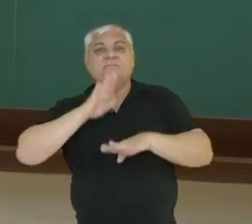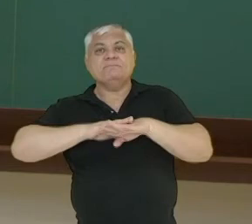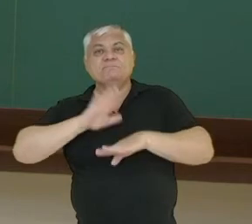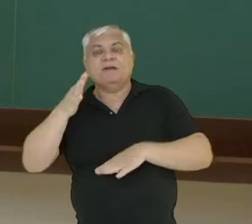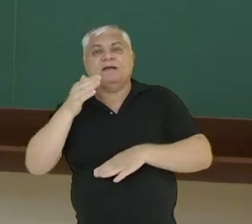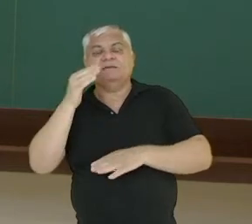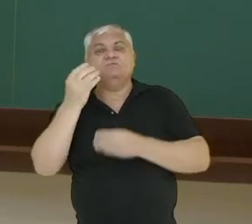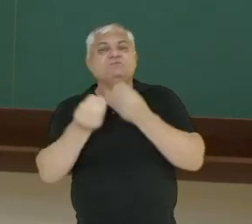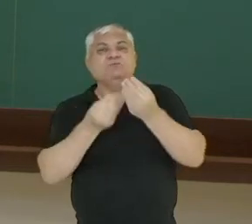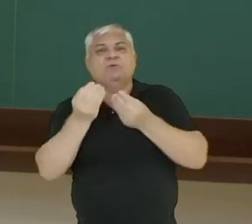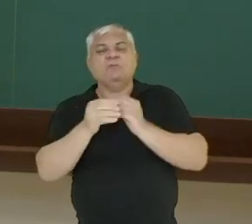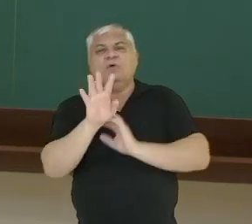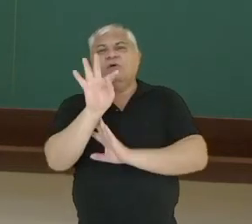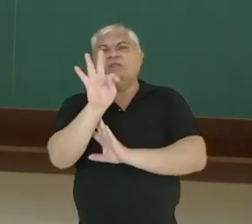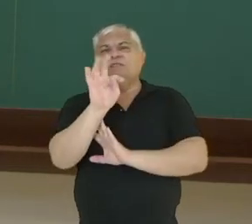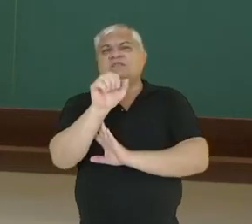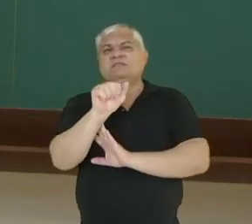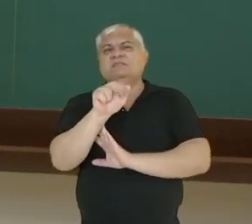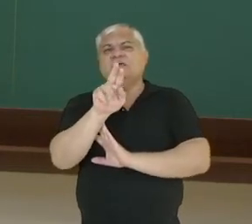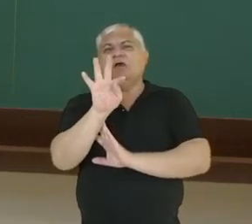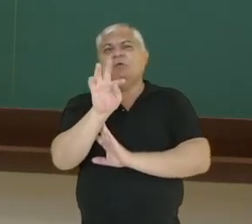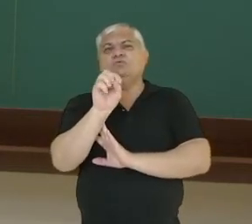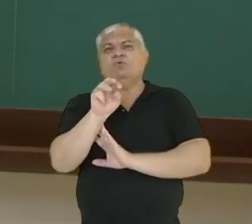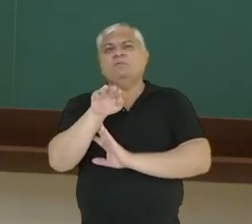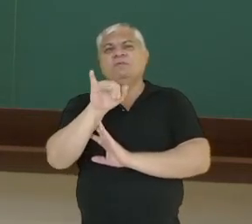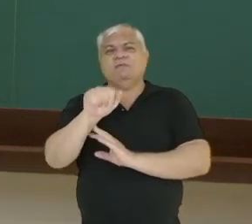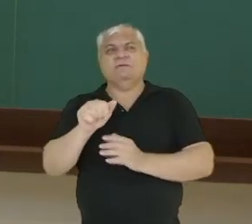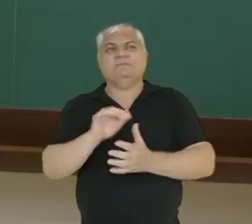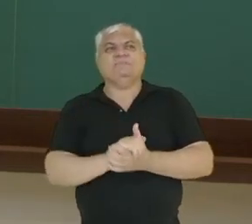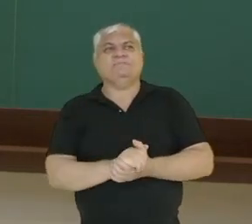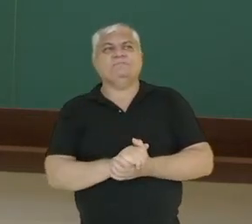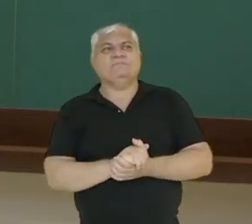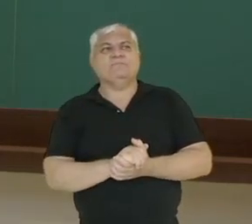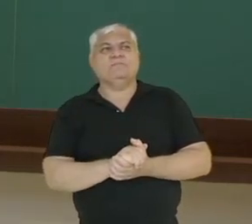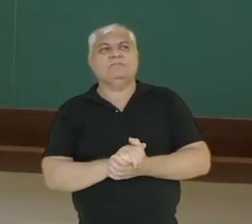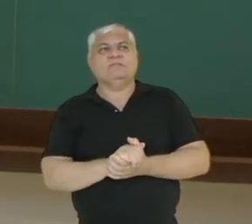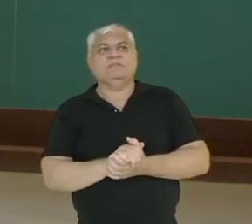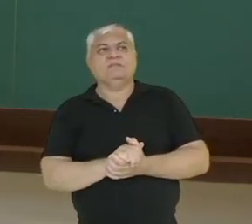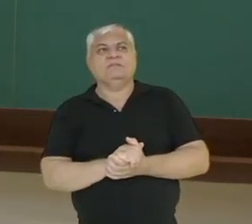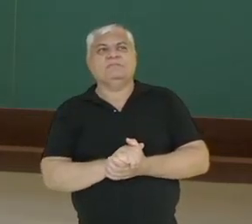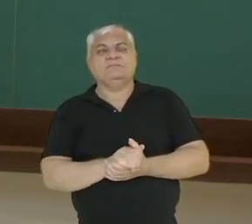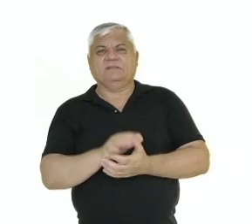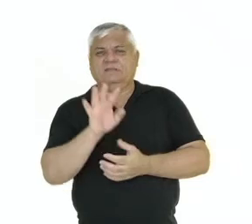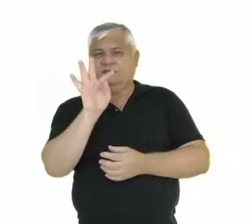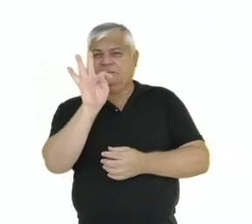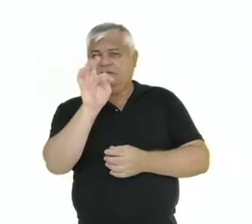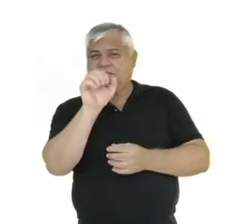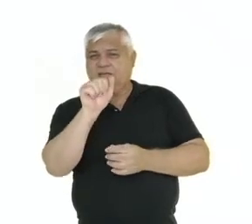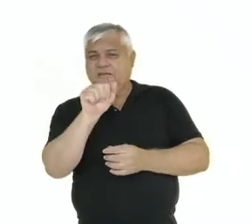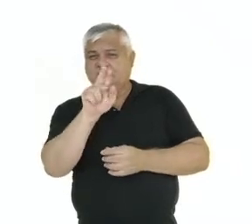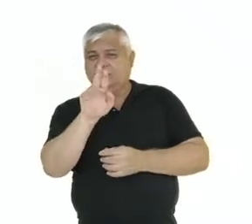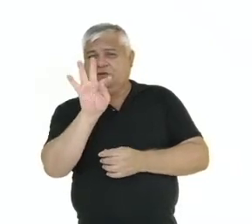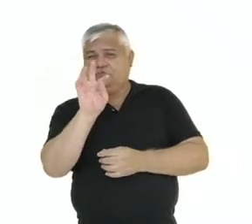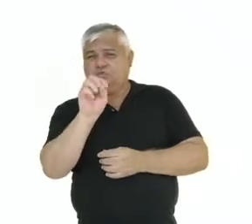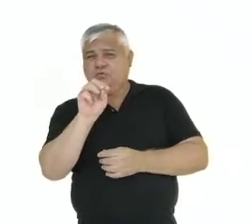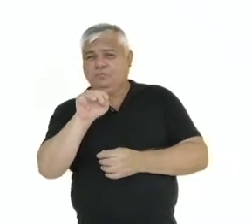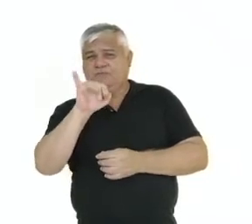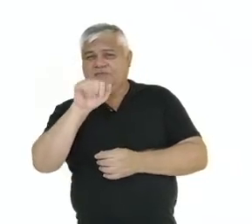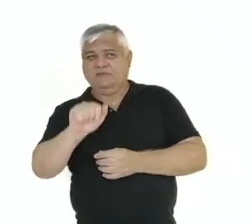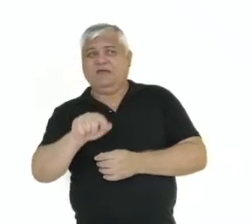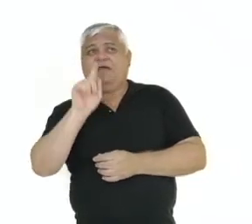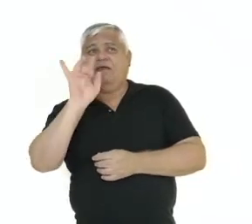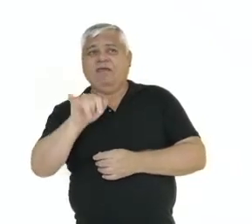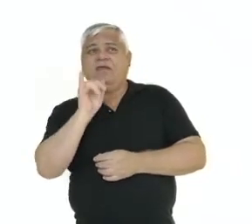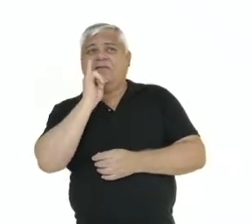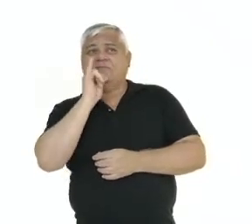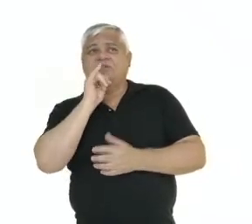sobre tautomeria. Sim, muito bem. Voltando à tautomeria. Esse é um caso particular, como eu acabei de